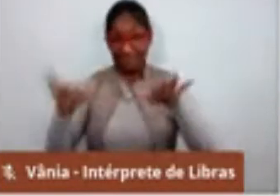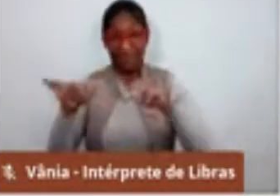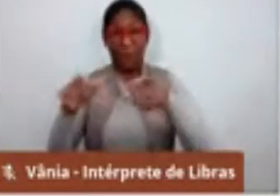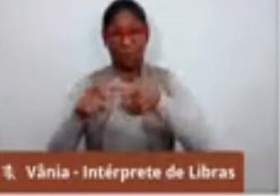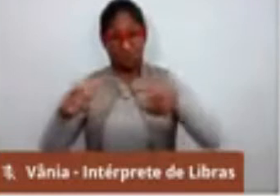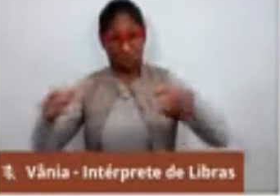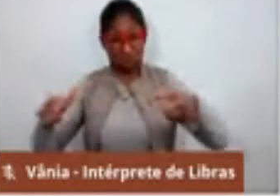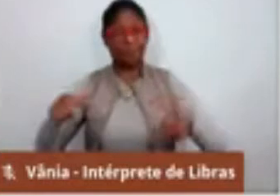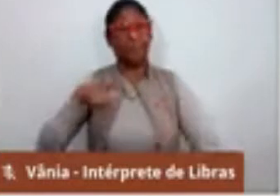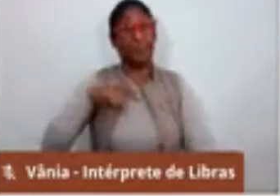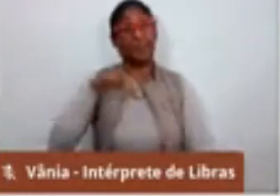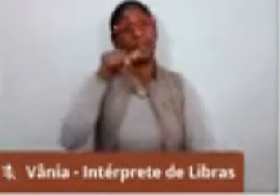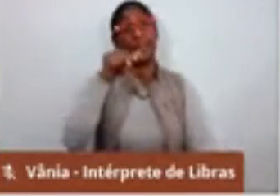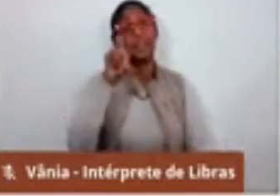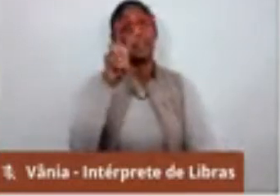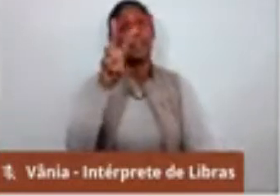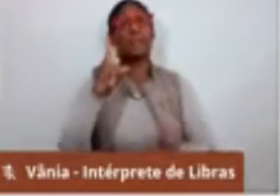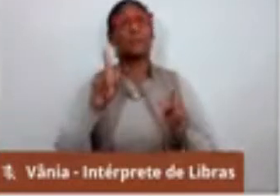temos 73 ativos para